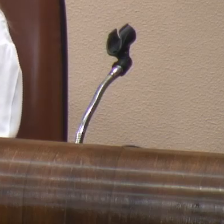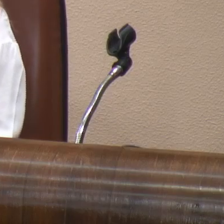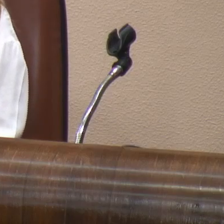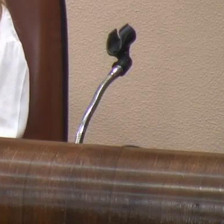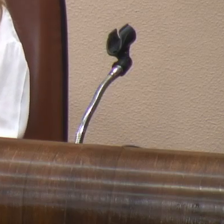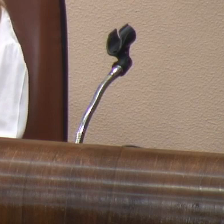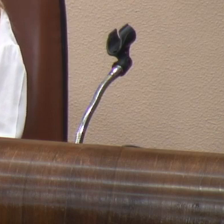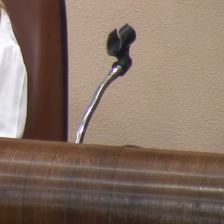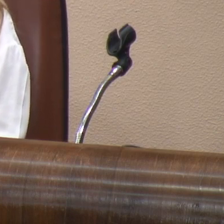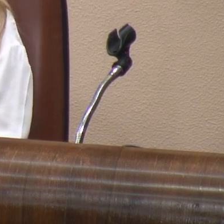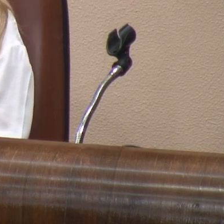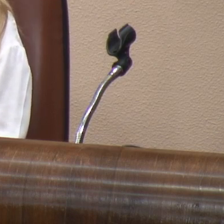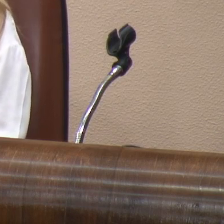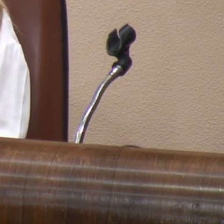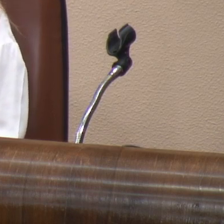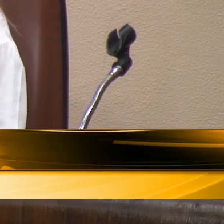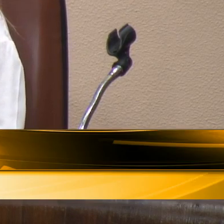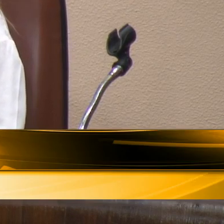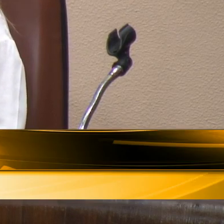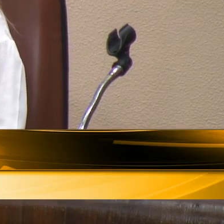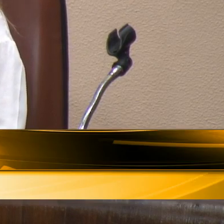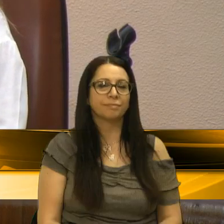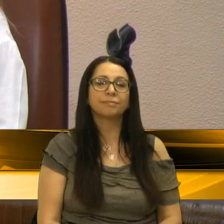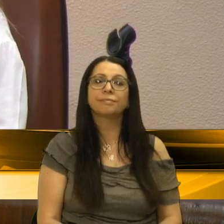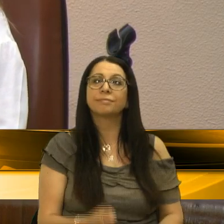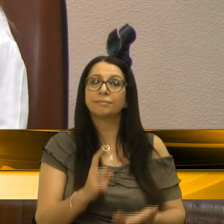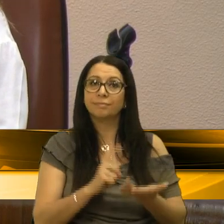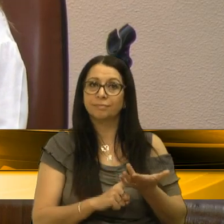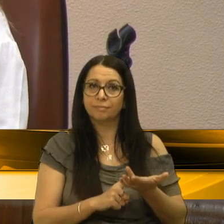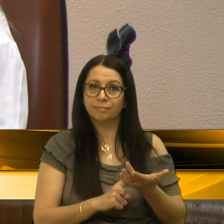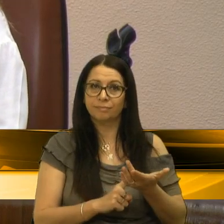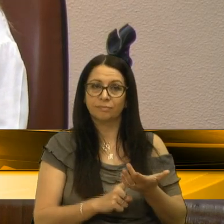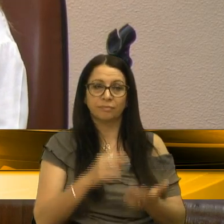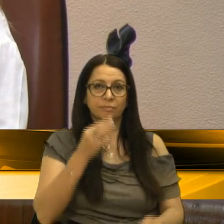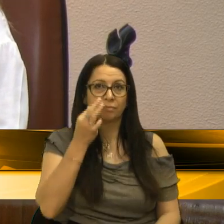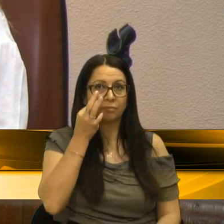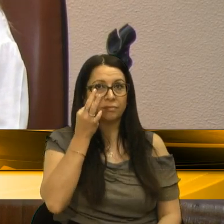Registrado, melhor dizendo, o seu registro de presenças.